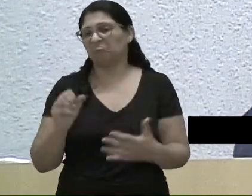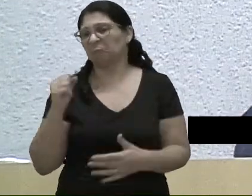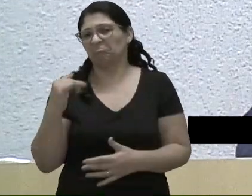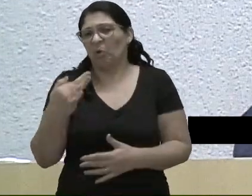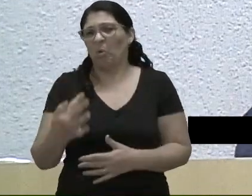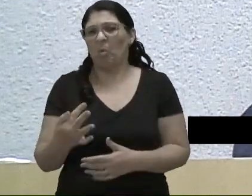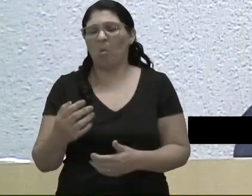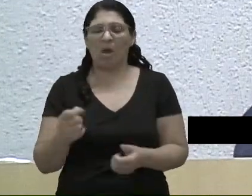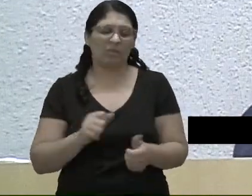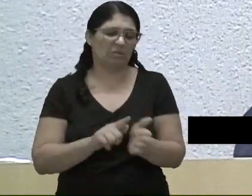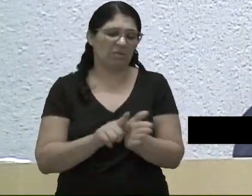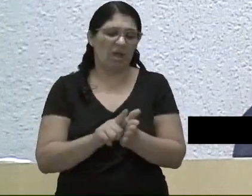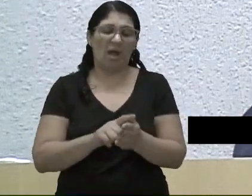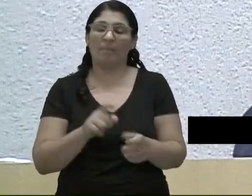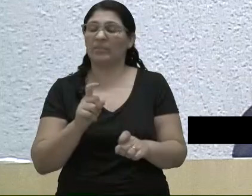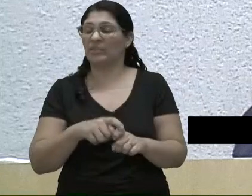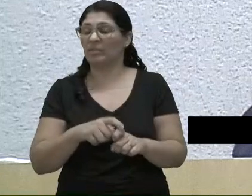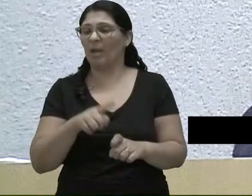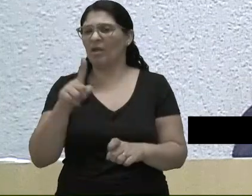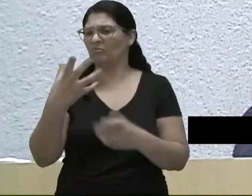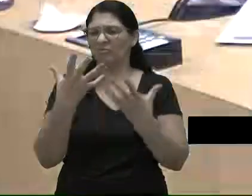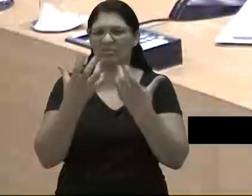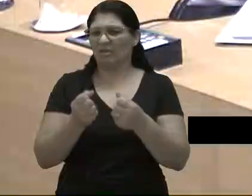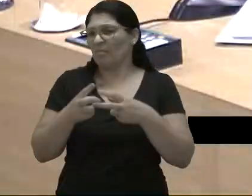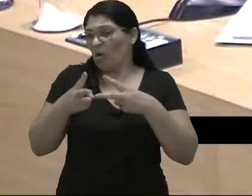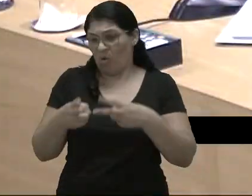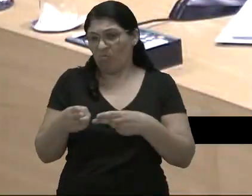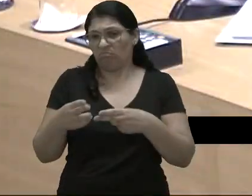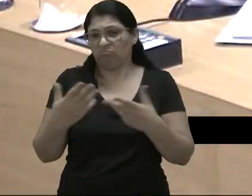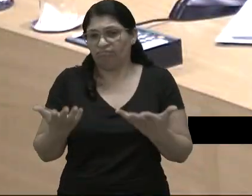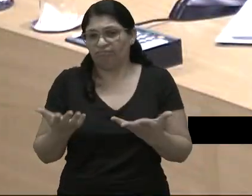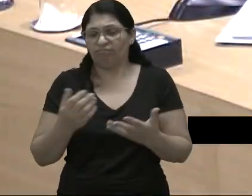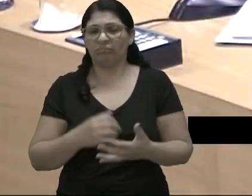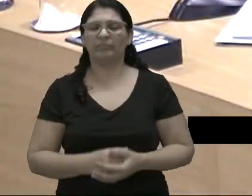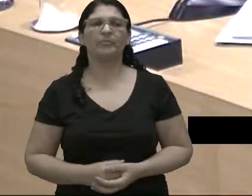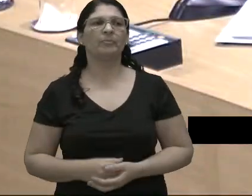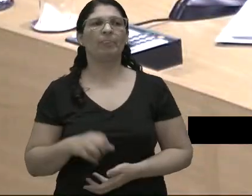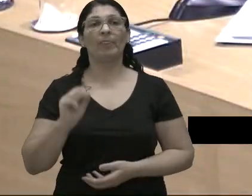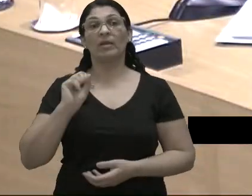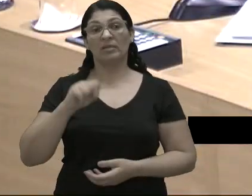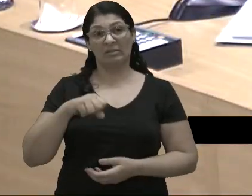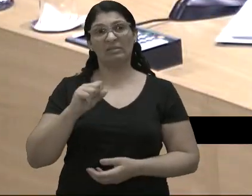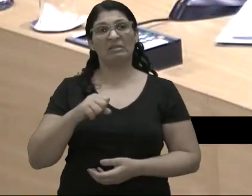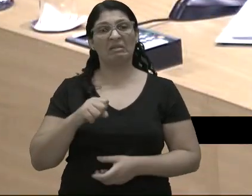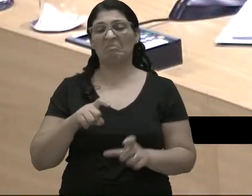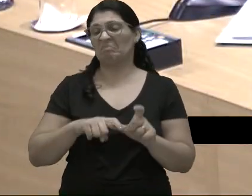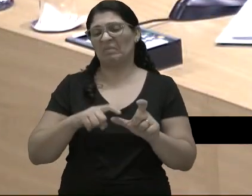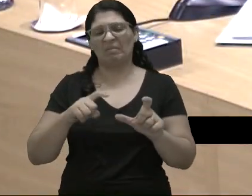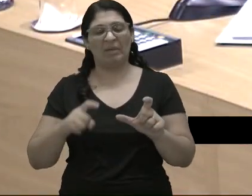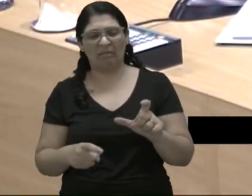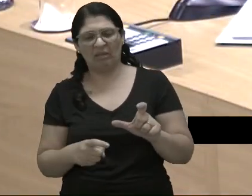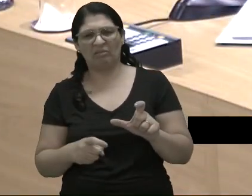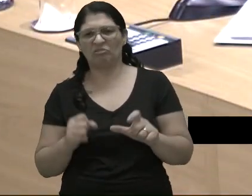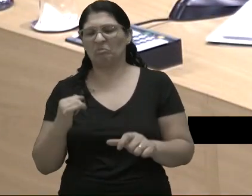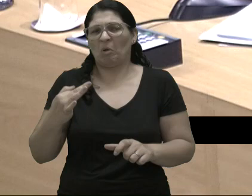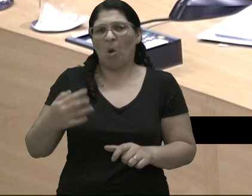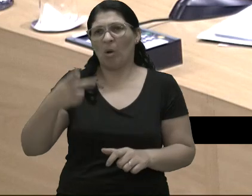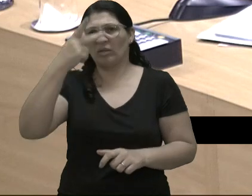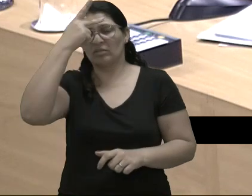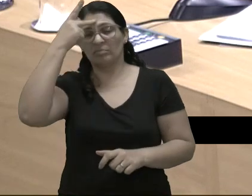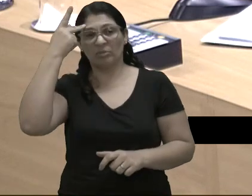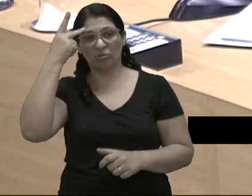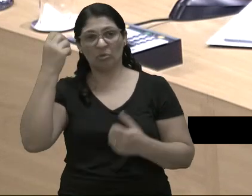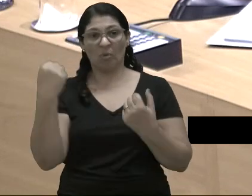de exames, o senhor recebe um pacote fechado, é isso? Isso. Independente do volume de exames, de atendimento aos